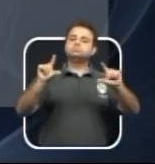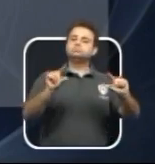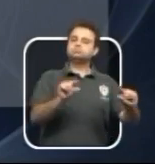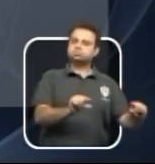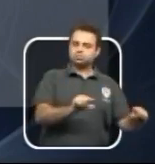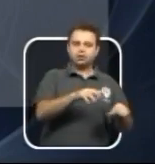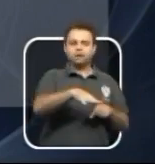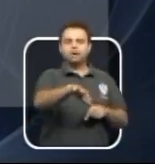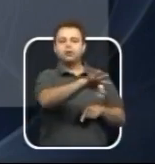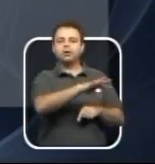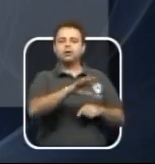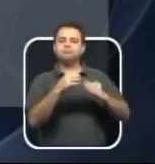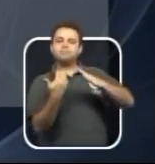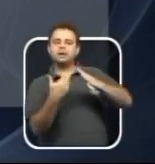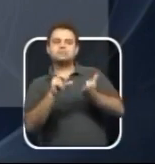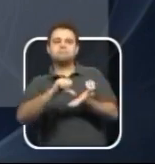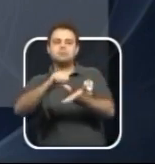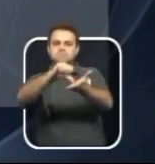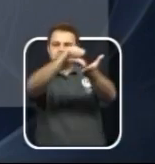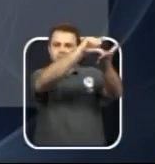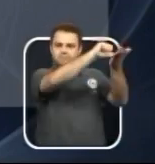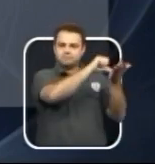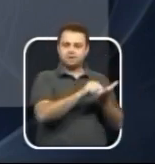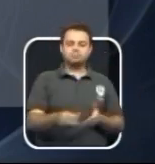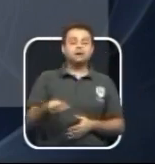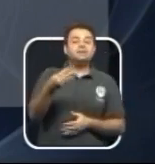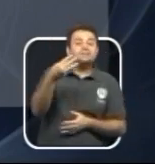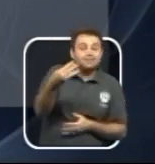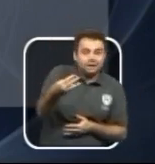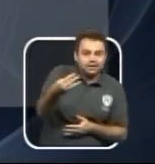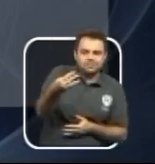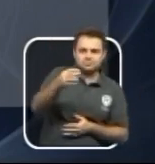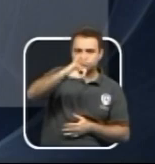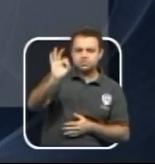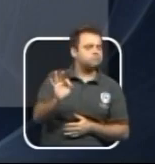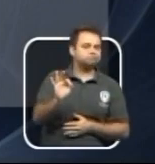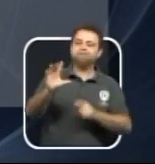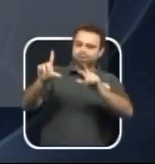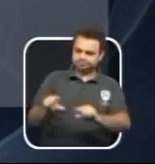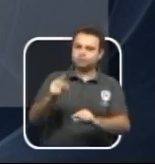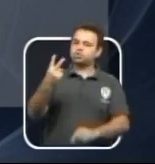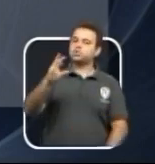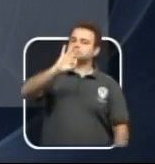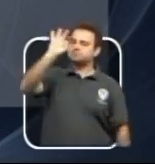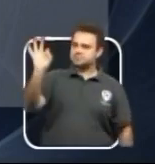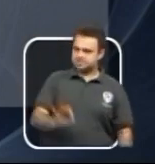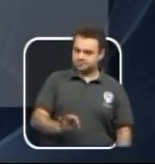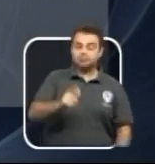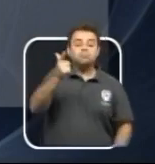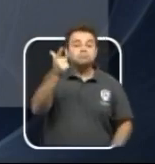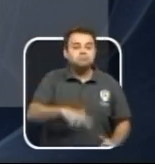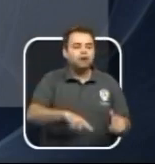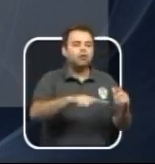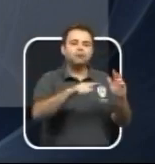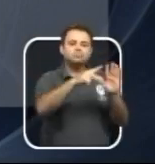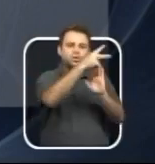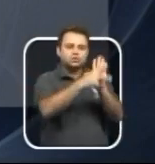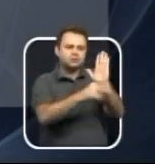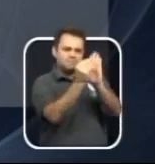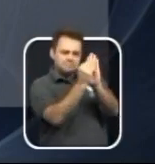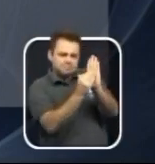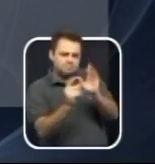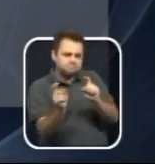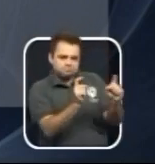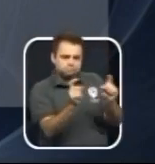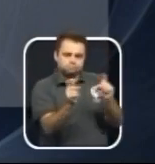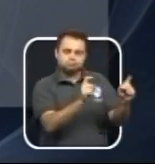de franquias. O valor passa de 3% para 2%. Em segunda discussão, recebeu parecer favorável o projeto